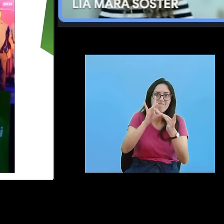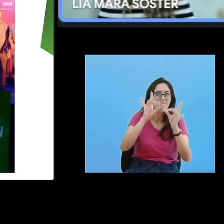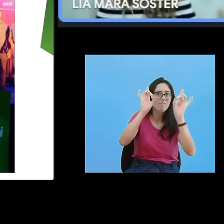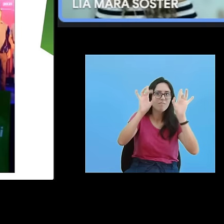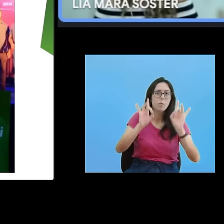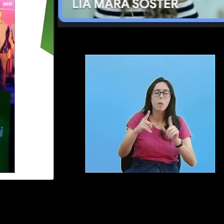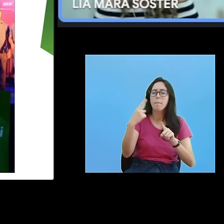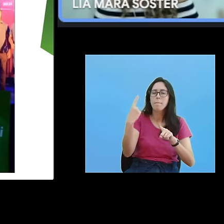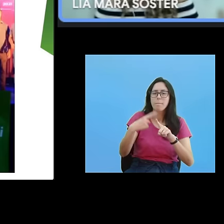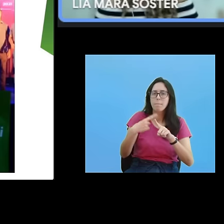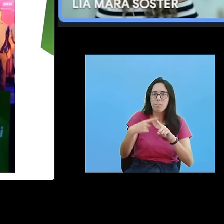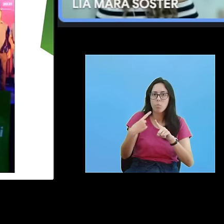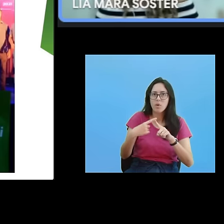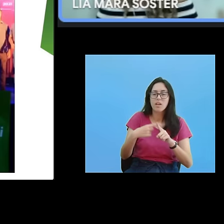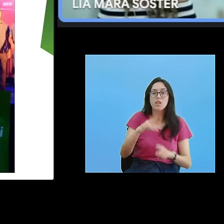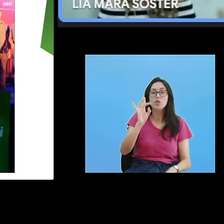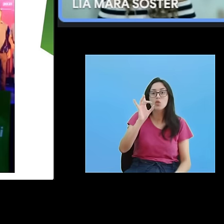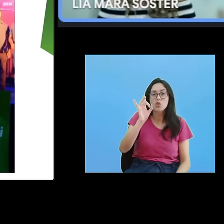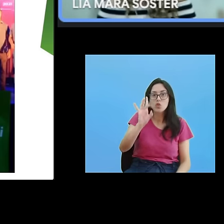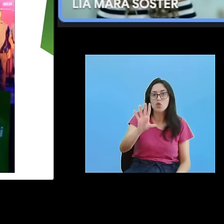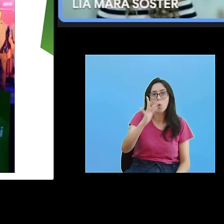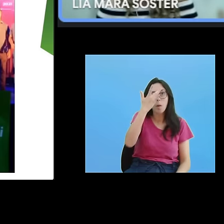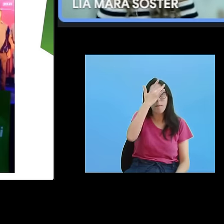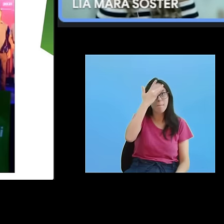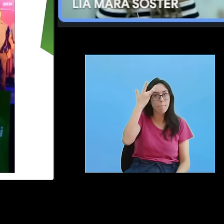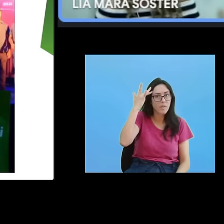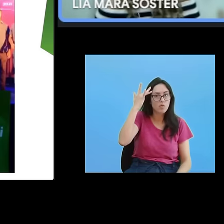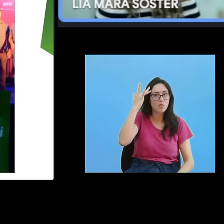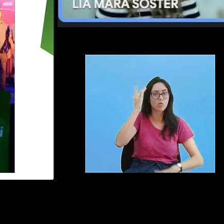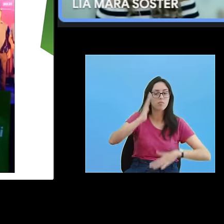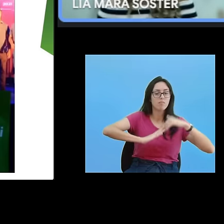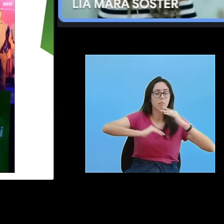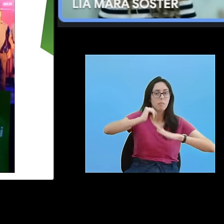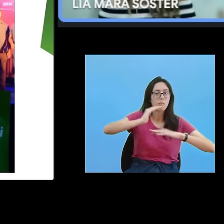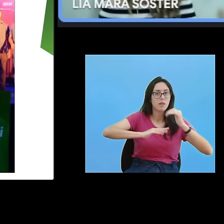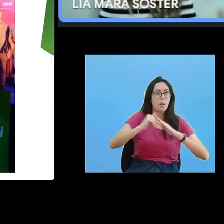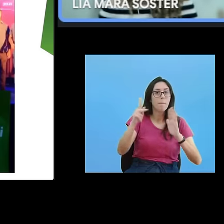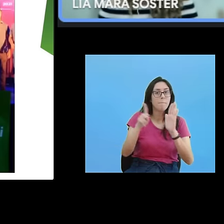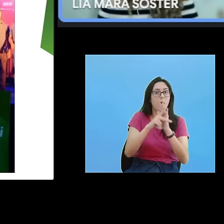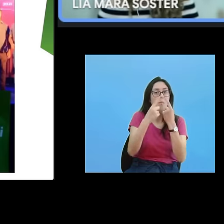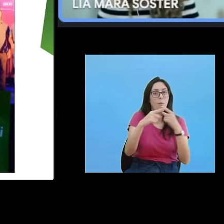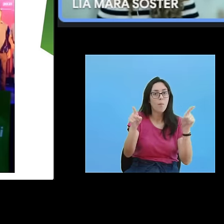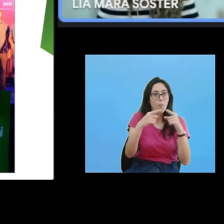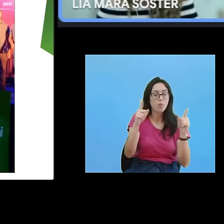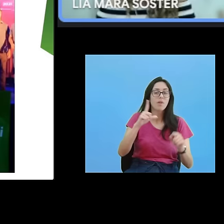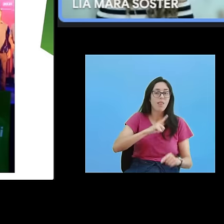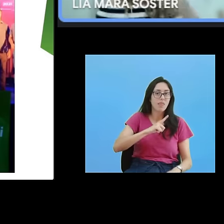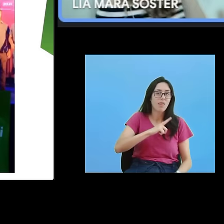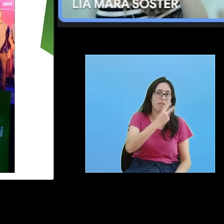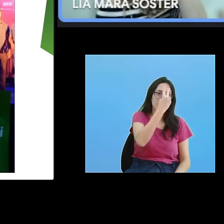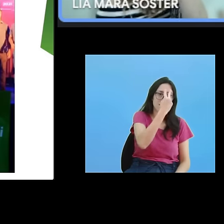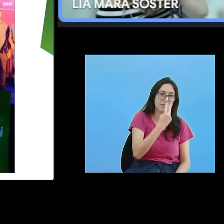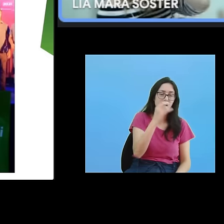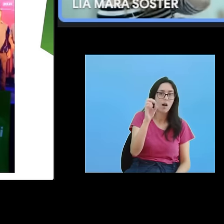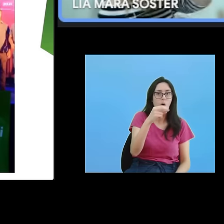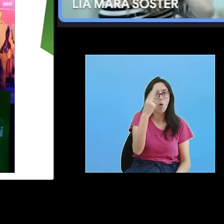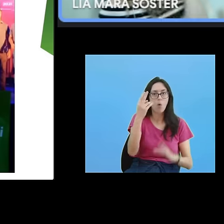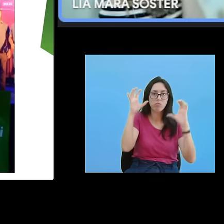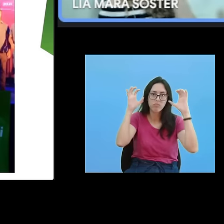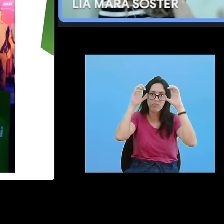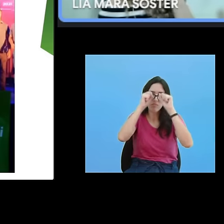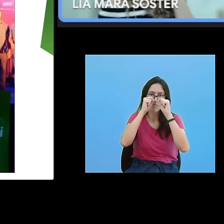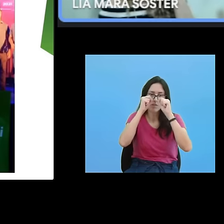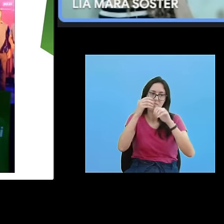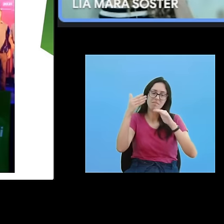quê? Porque apenas pessoas com alguma habilidade musical, que sejam cegas ou com baixa visão, passaram então